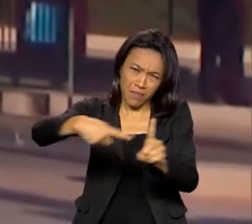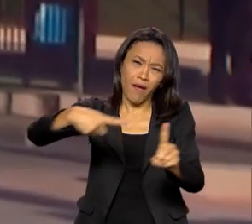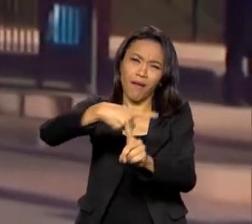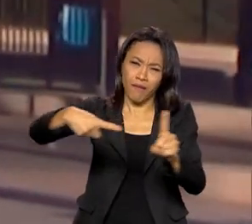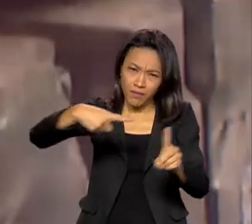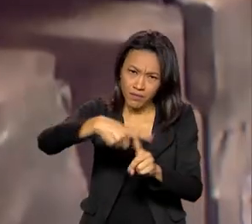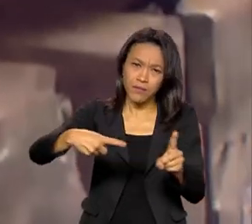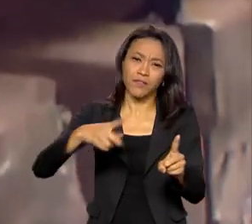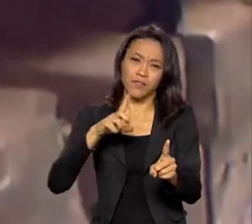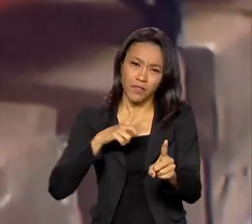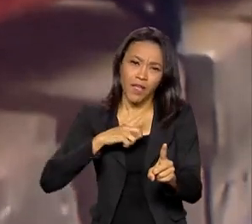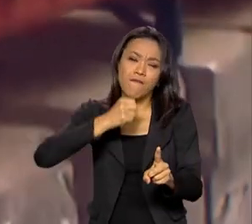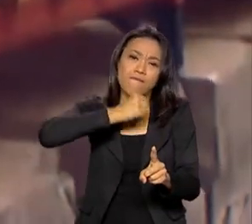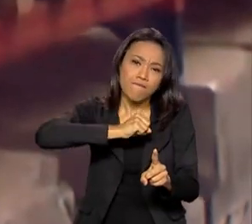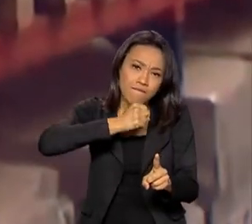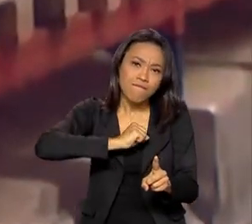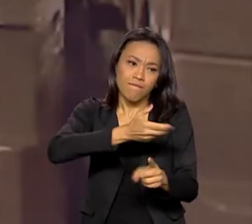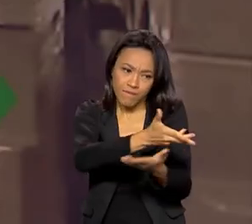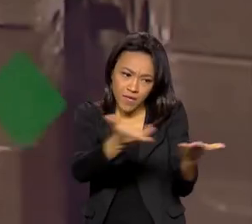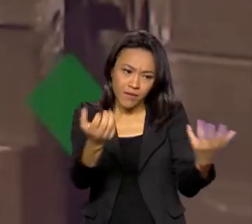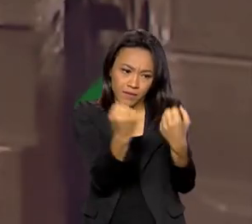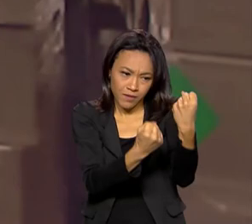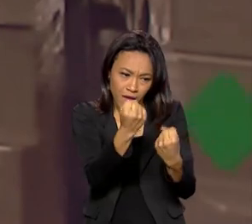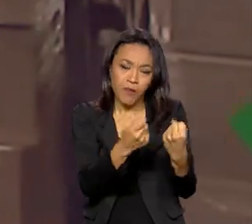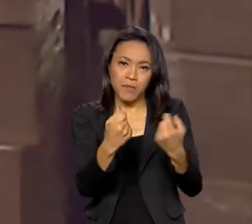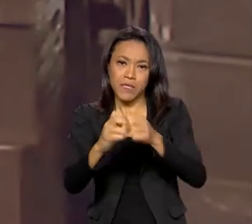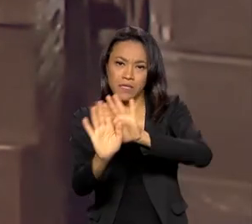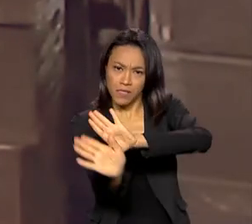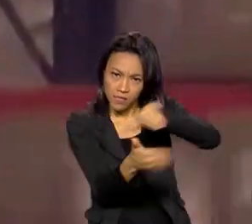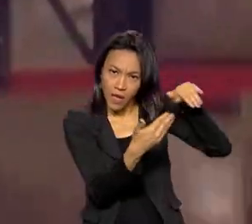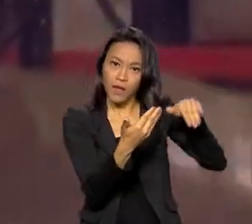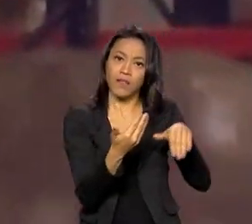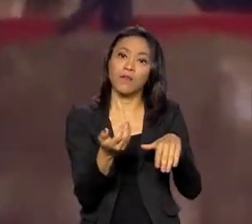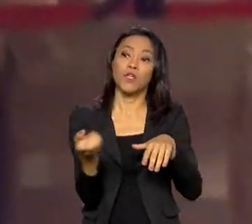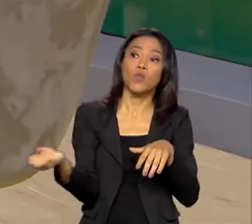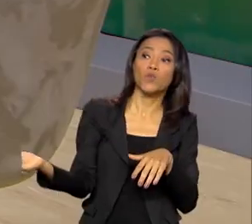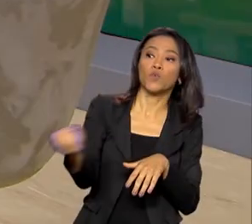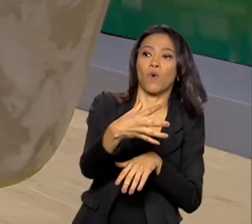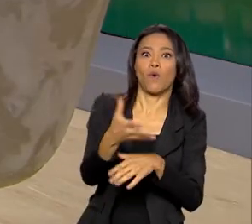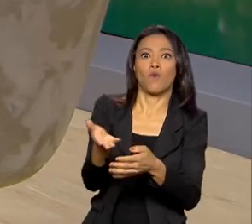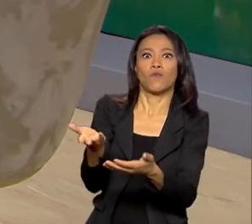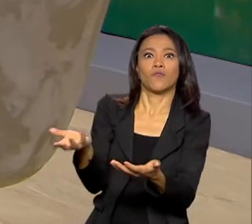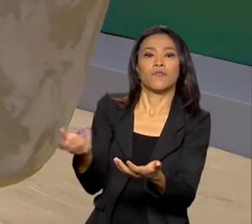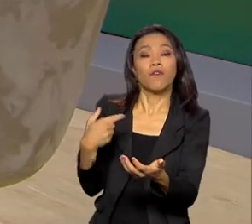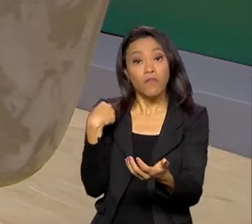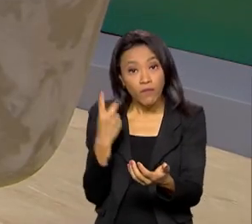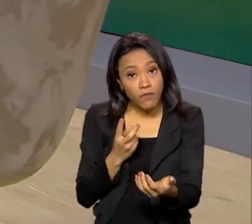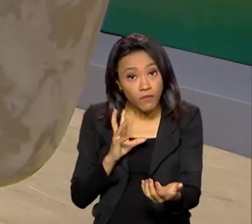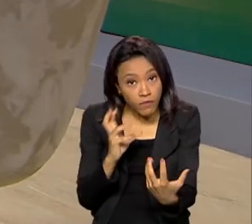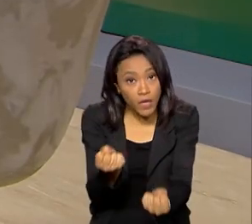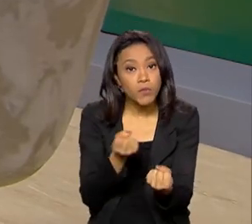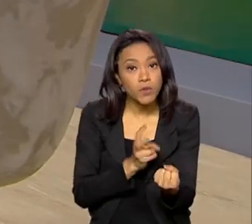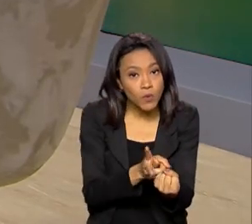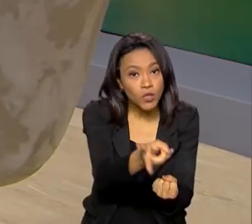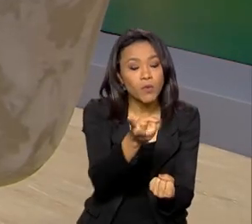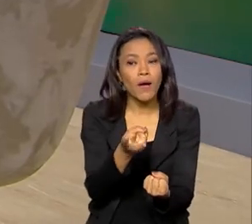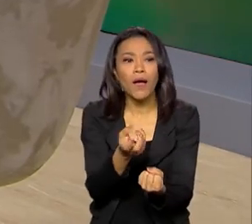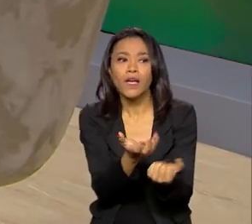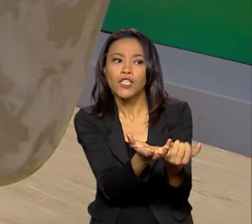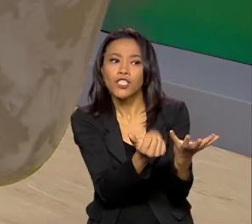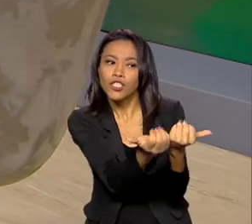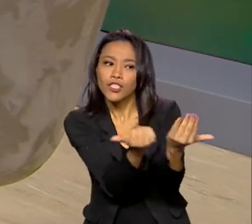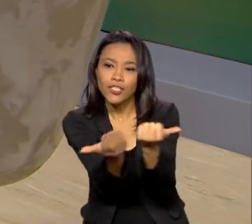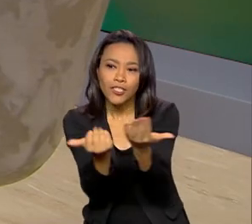parcela considerável desses automóveis para serem renovados. Vamos continuar na captação de novos clientes,